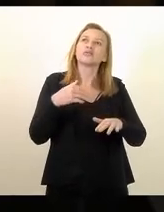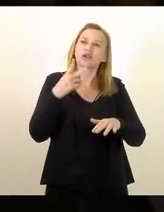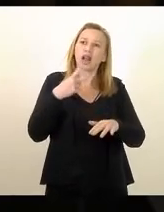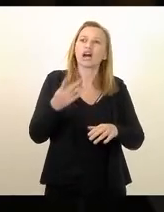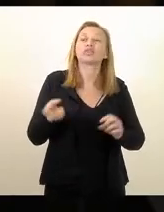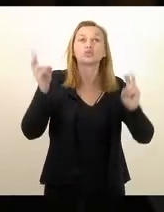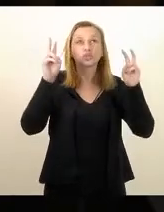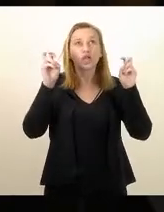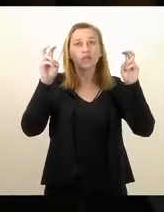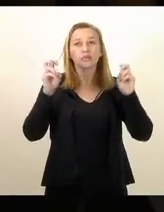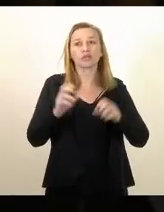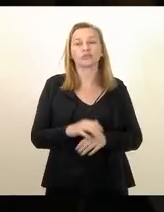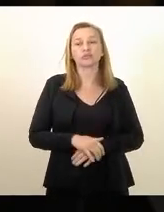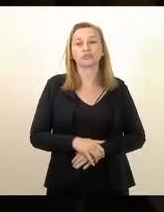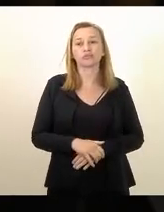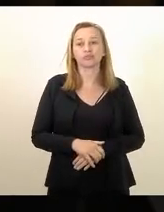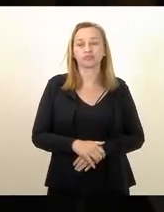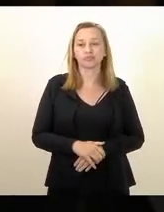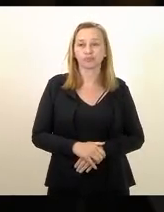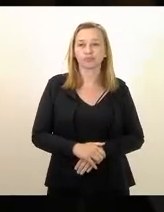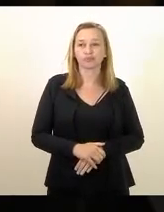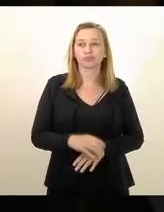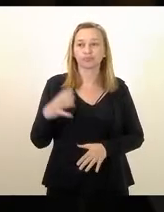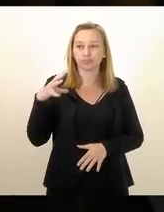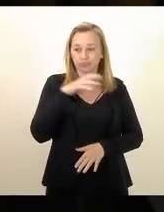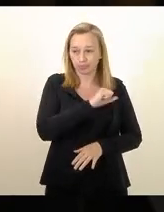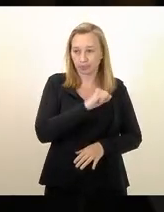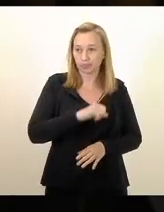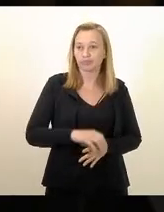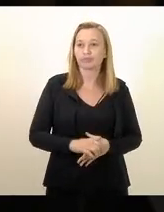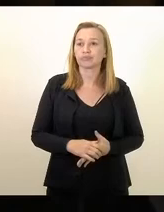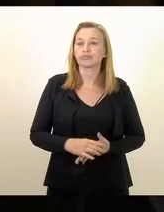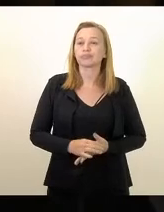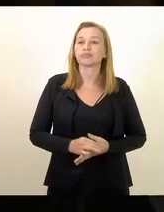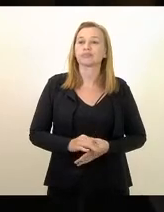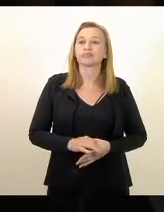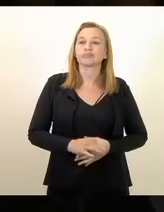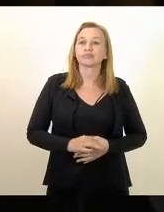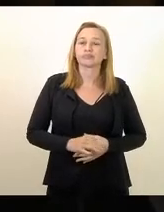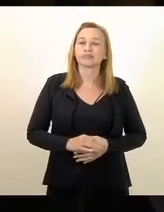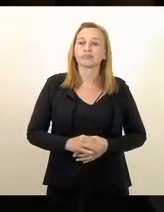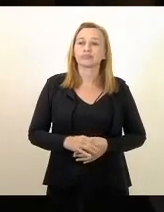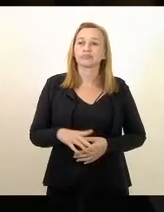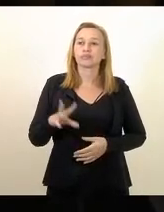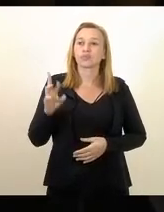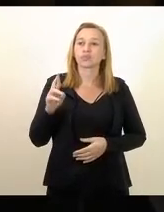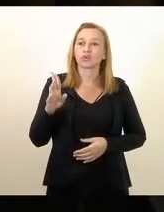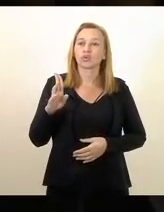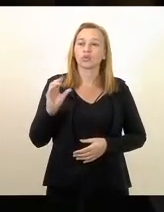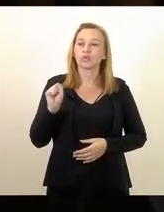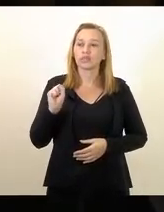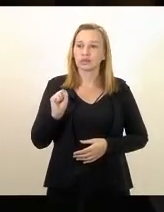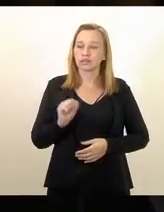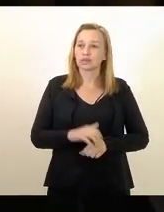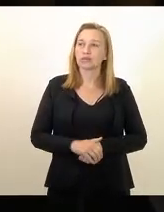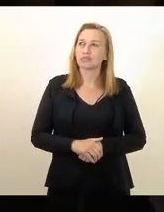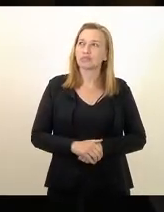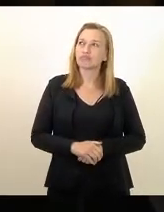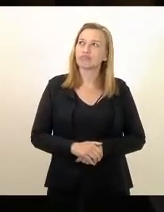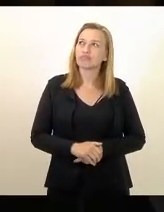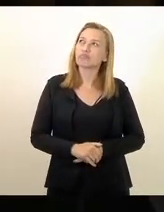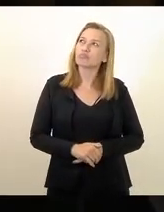fazer aqui uma menção muito rápida deputado Rubens de Bom Tempo a um